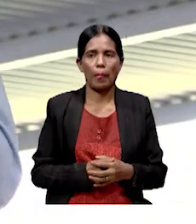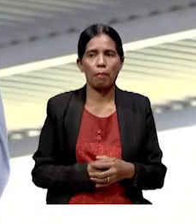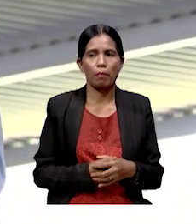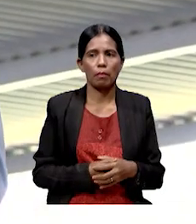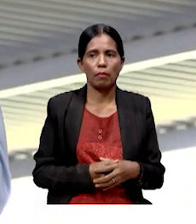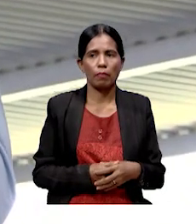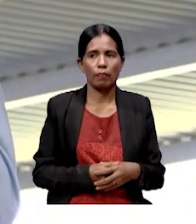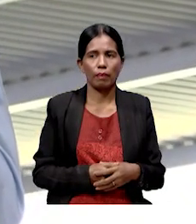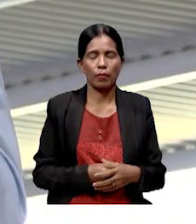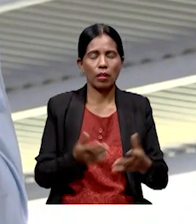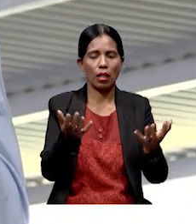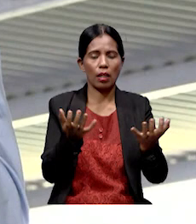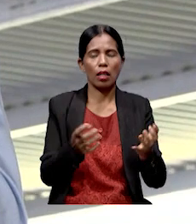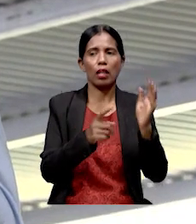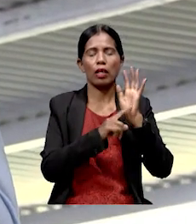Aquela que é tudo